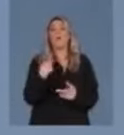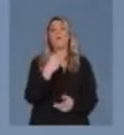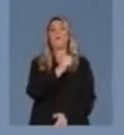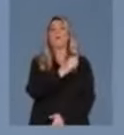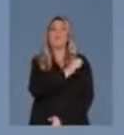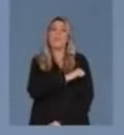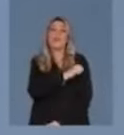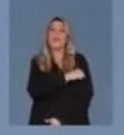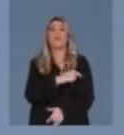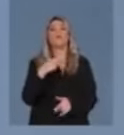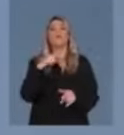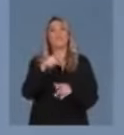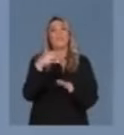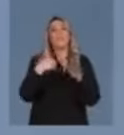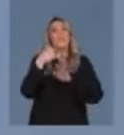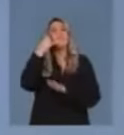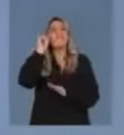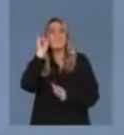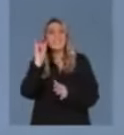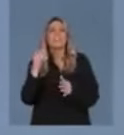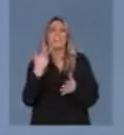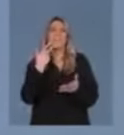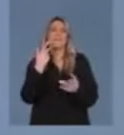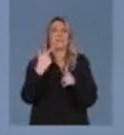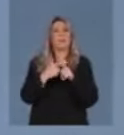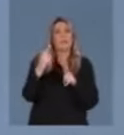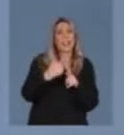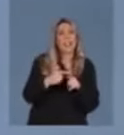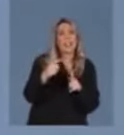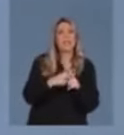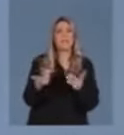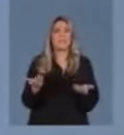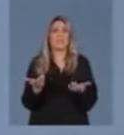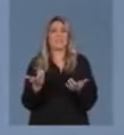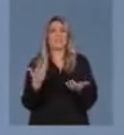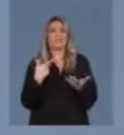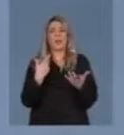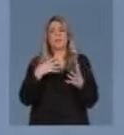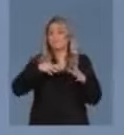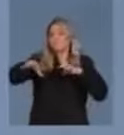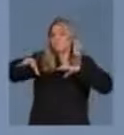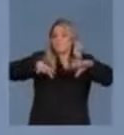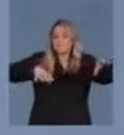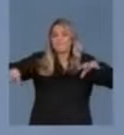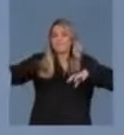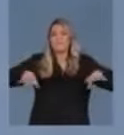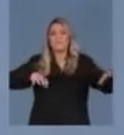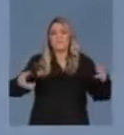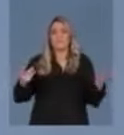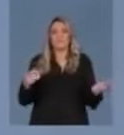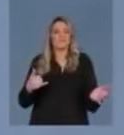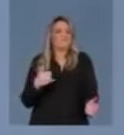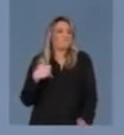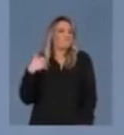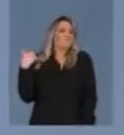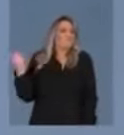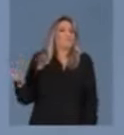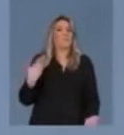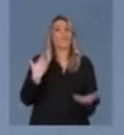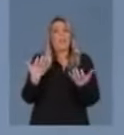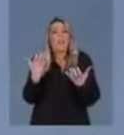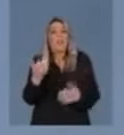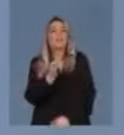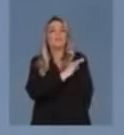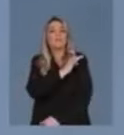mais e a gente evita todo tipo de radicalismo de sec de isolamento e de arrogância eu quero ser prefeito do